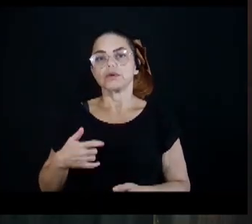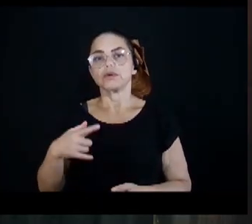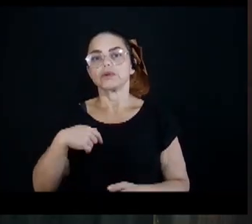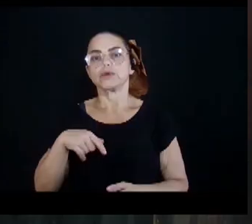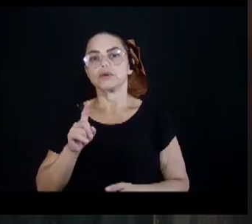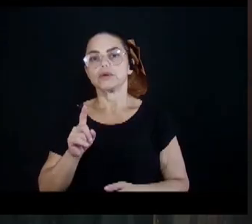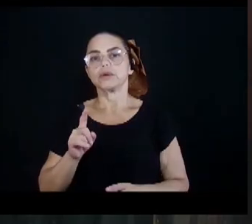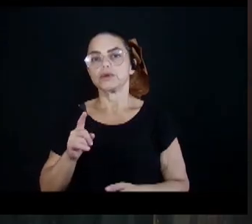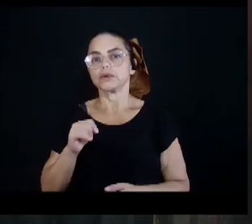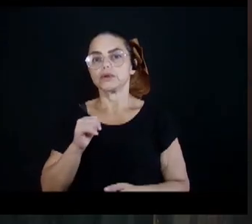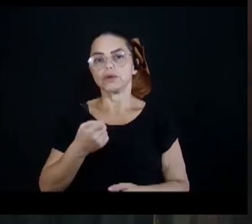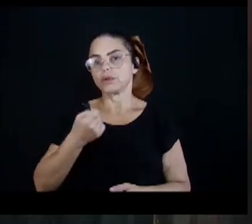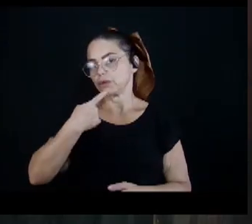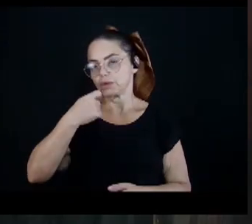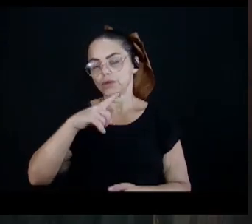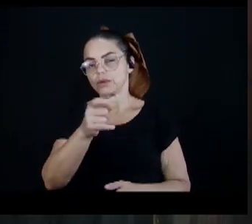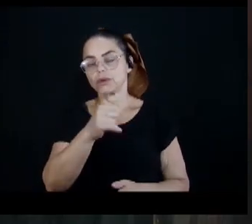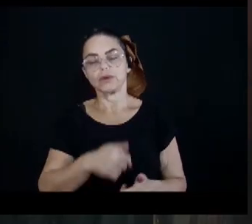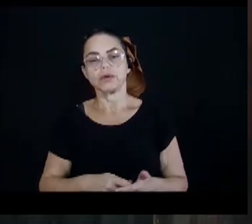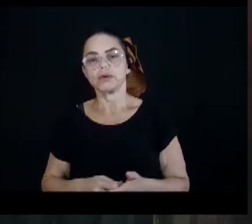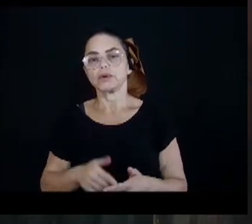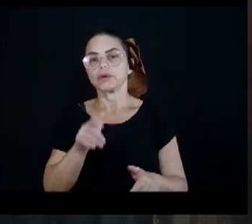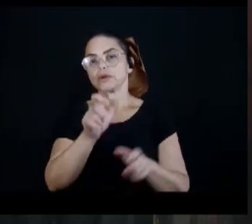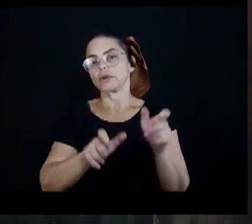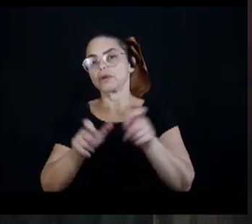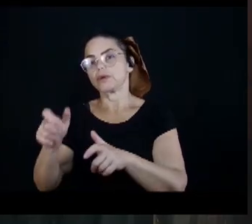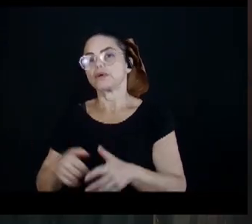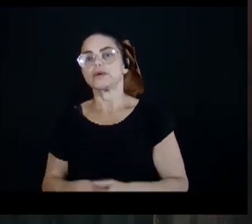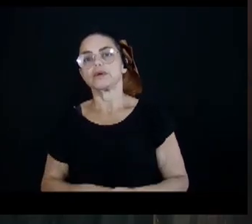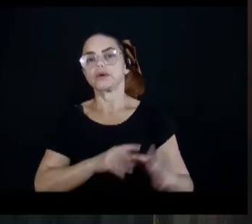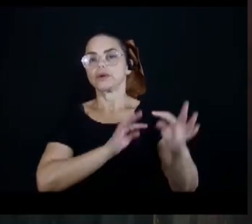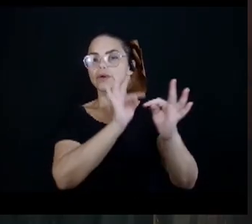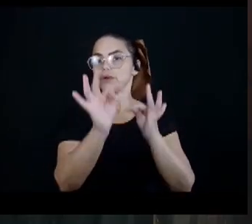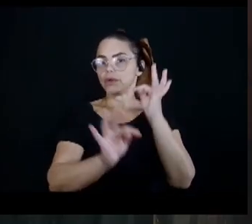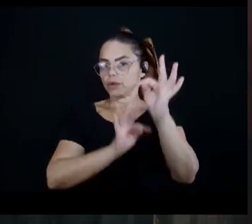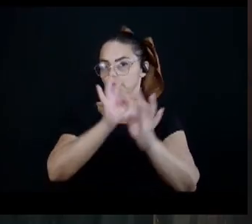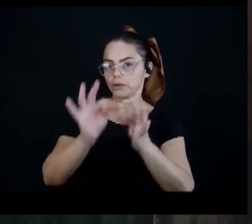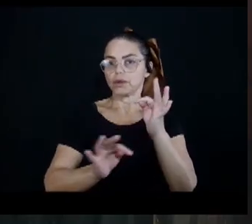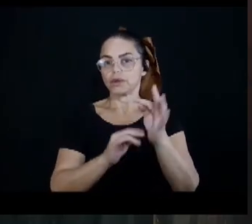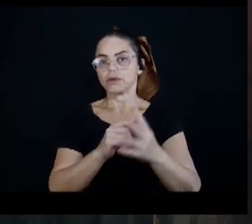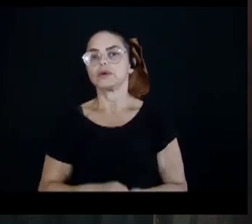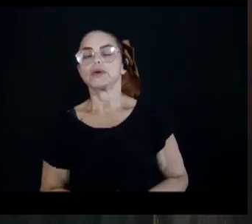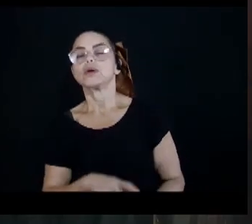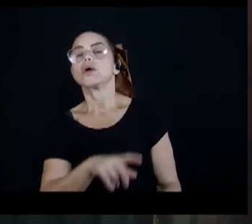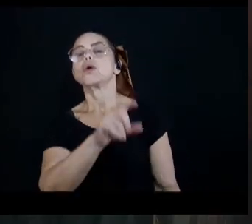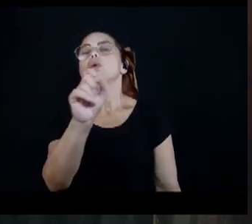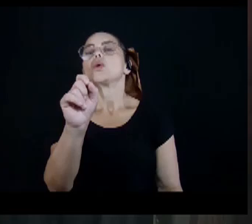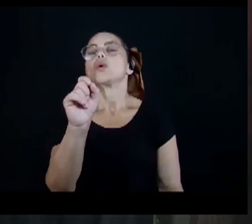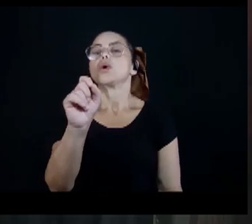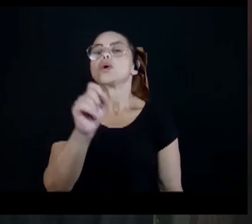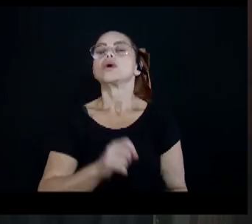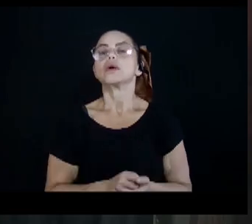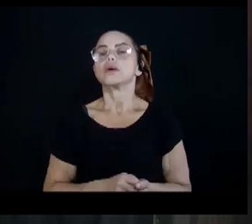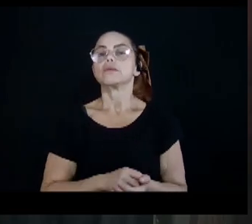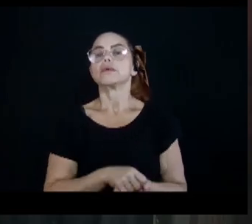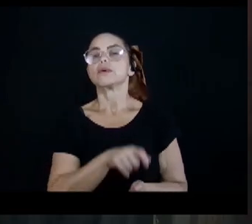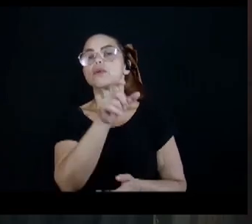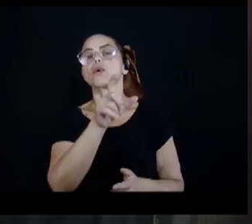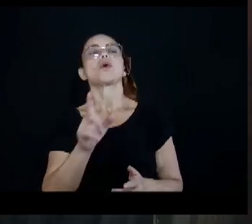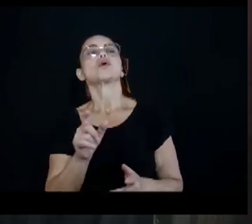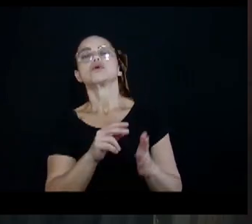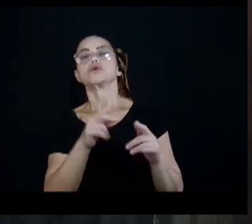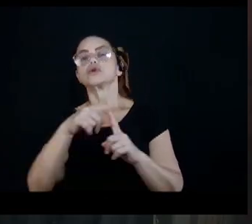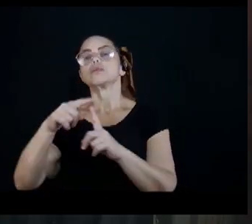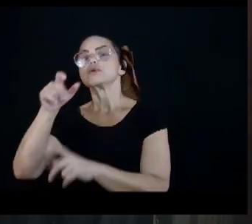qualquer um. Medicamento é para um tratamento. Então, é para tratar o quê? É para quem? Então, não é essa festa,